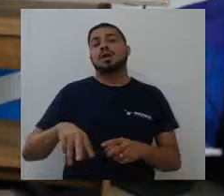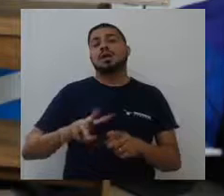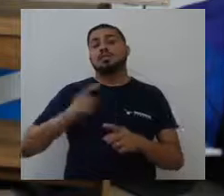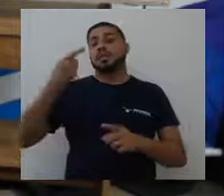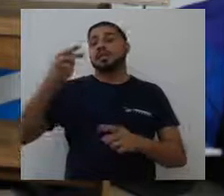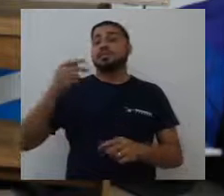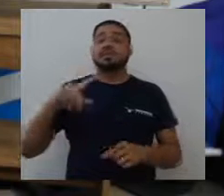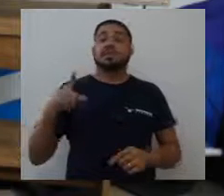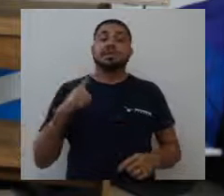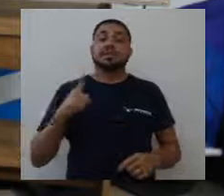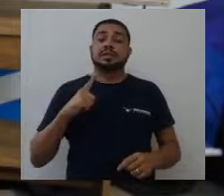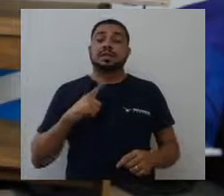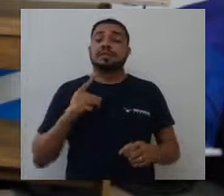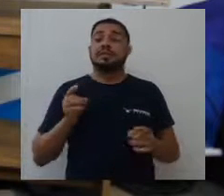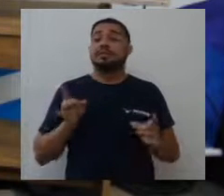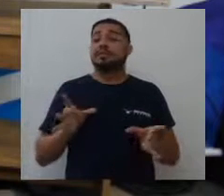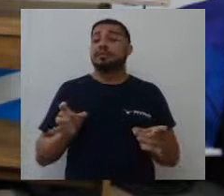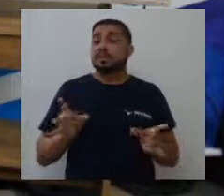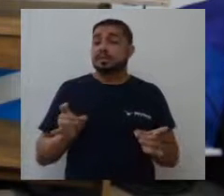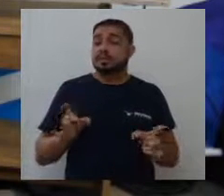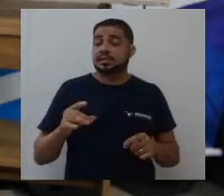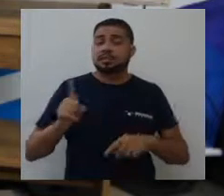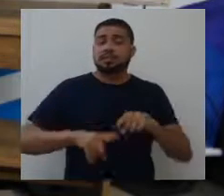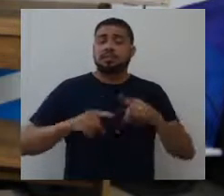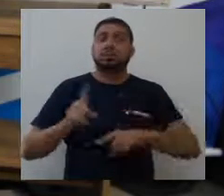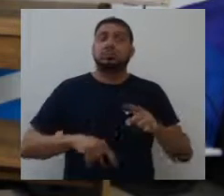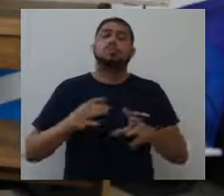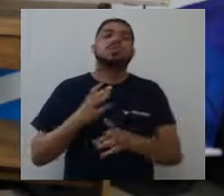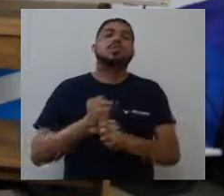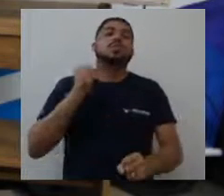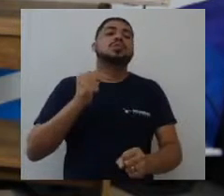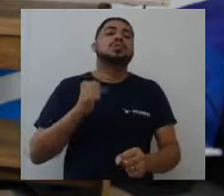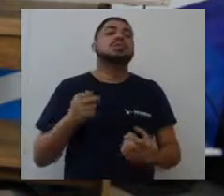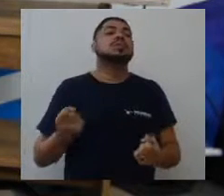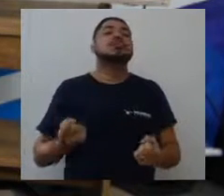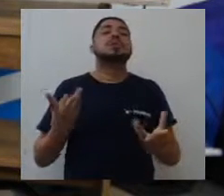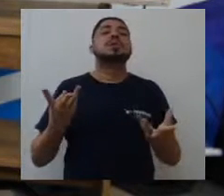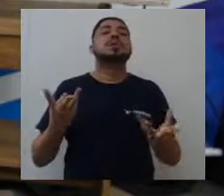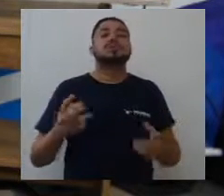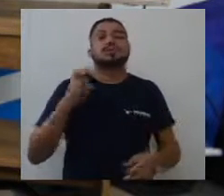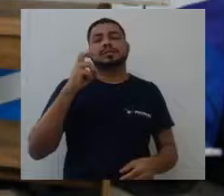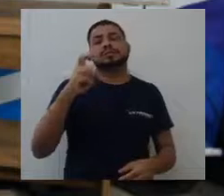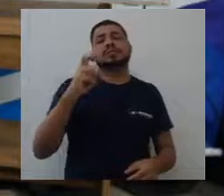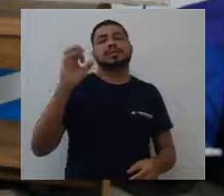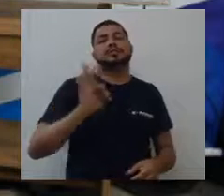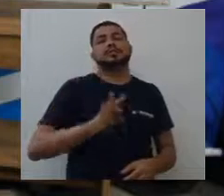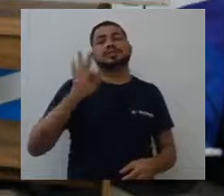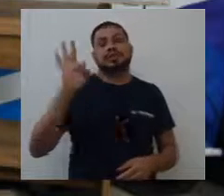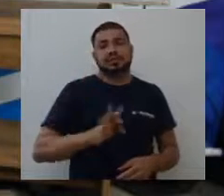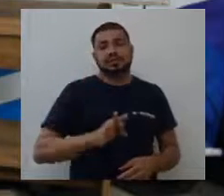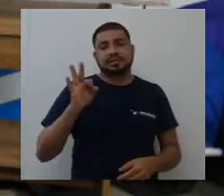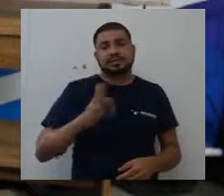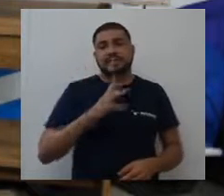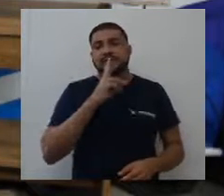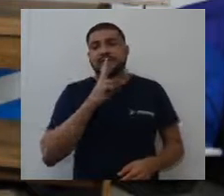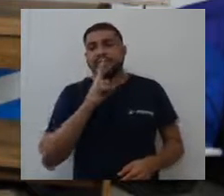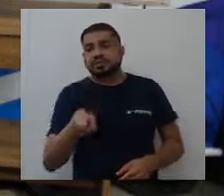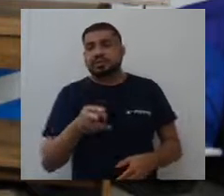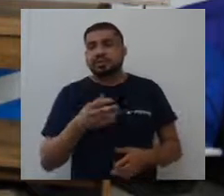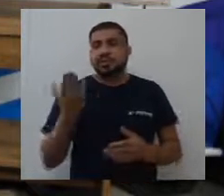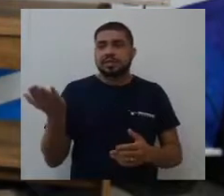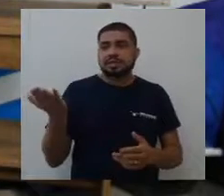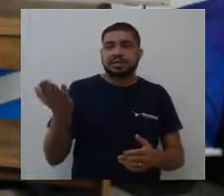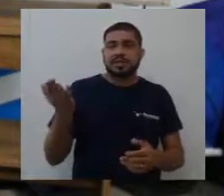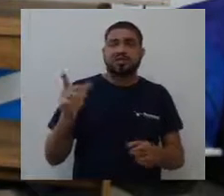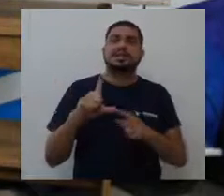de 25%, ele ainda está vendendo o produto com lucro de quanto? Lucro de 5%. E a resposta vem para a gente aqui